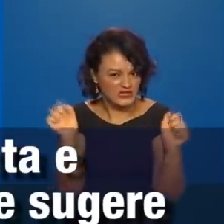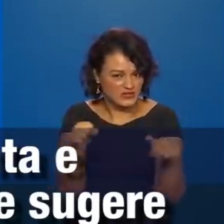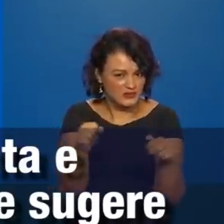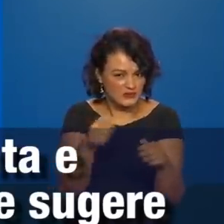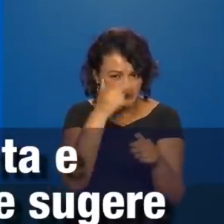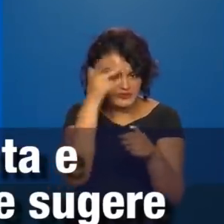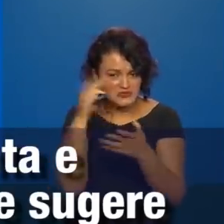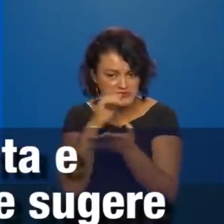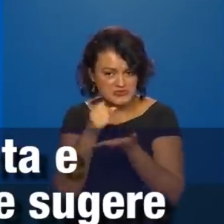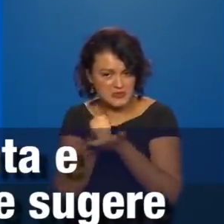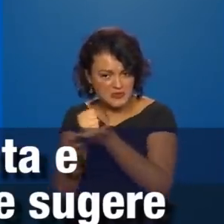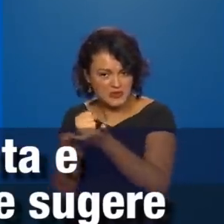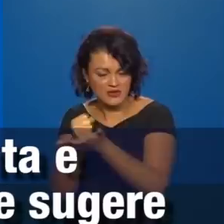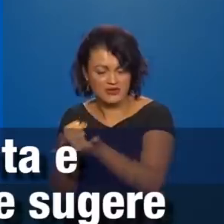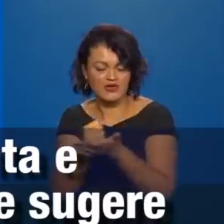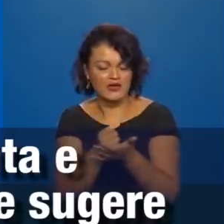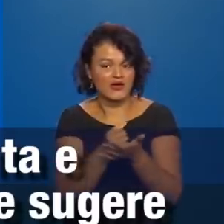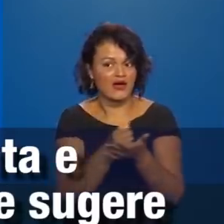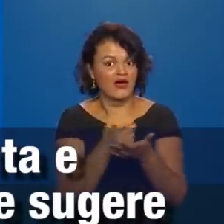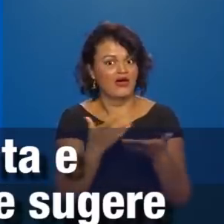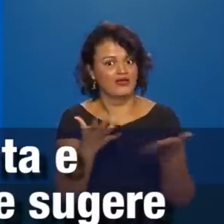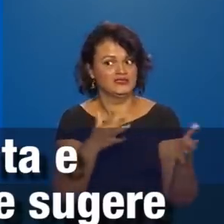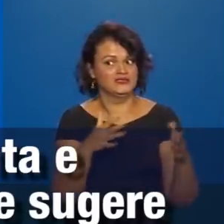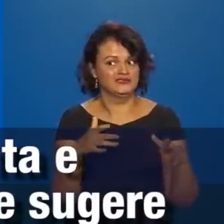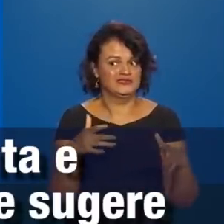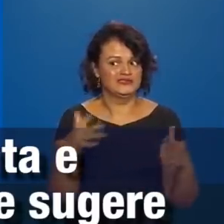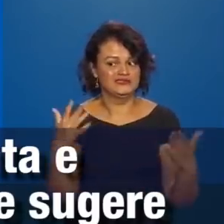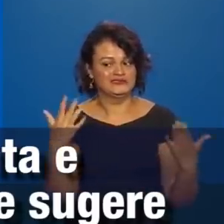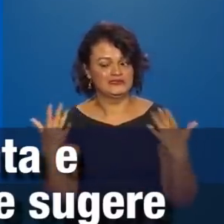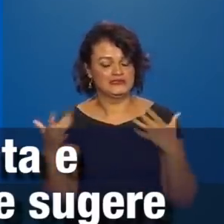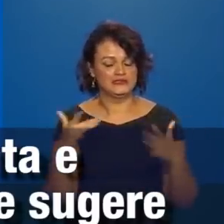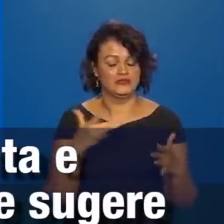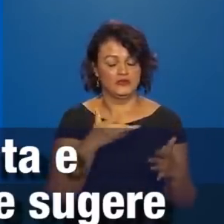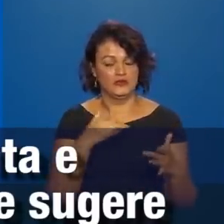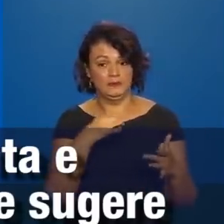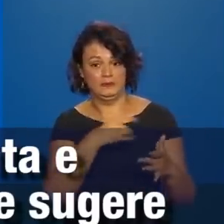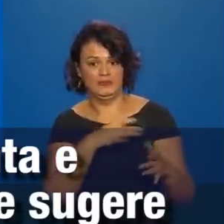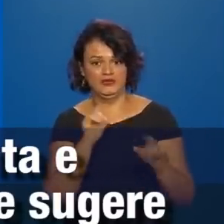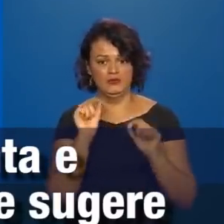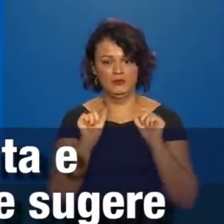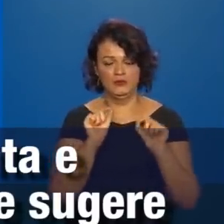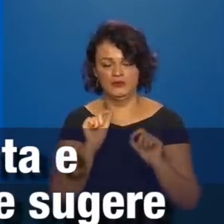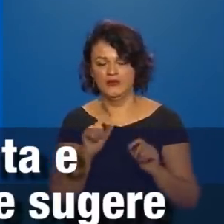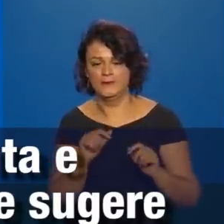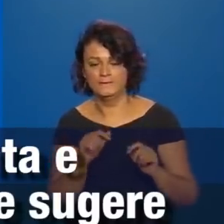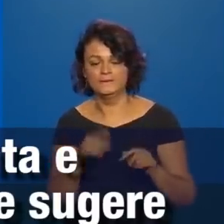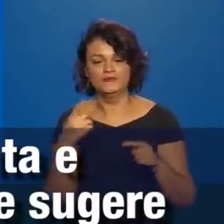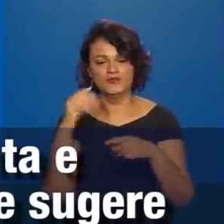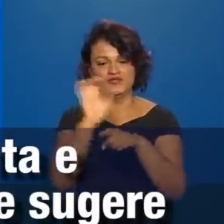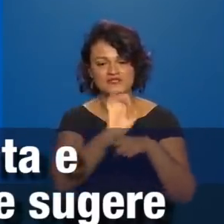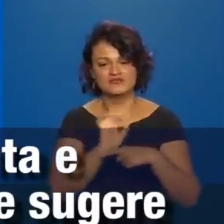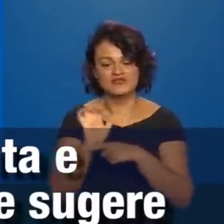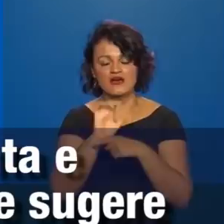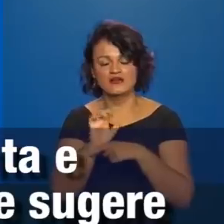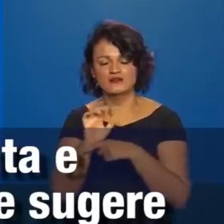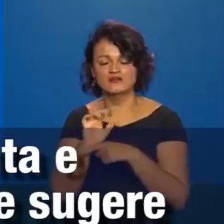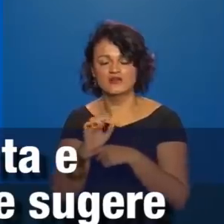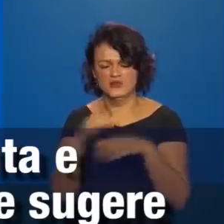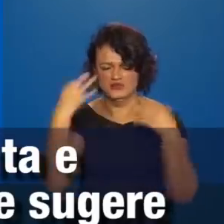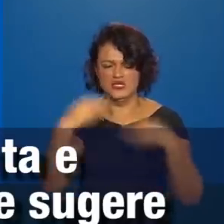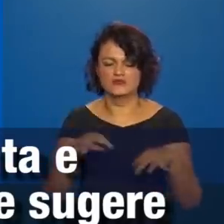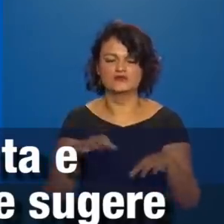suficiente, é temerário. Então, eu acredito que os estados e municípios,